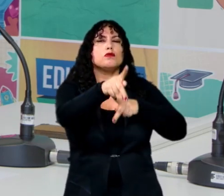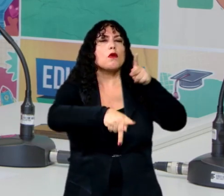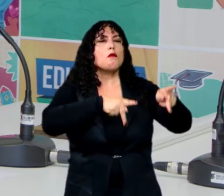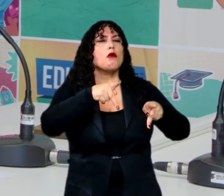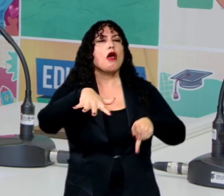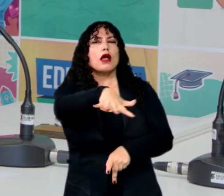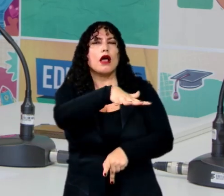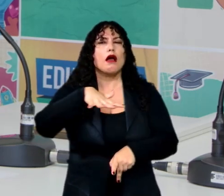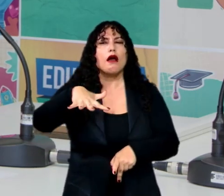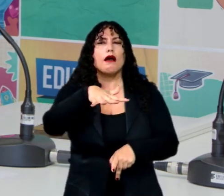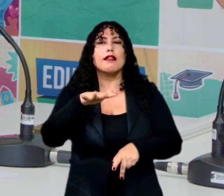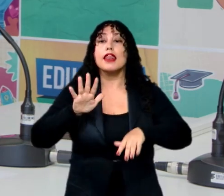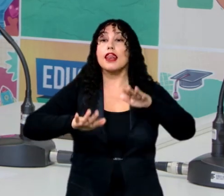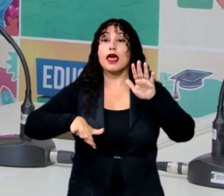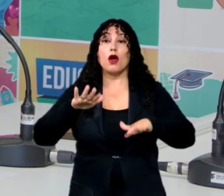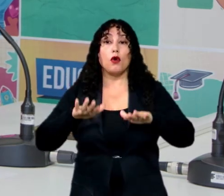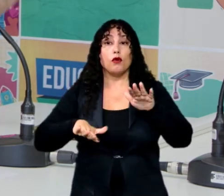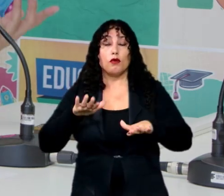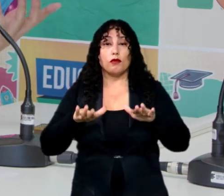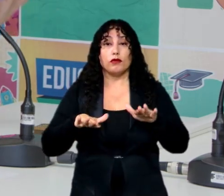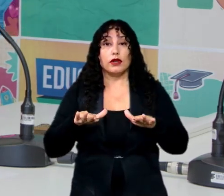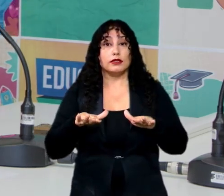população para que talvez